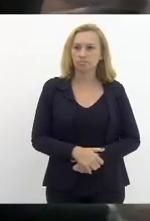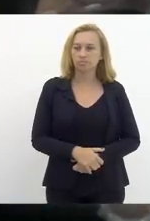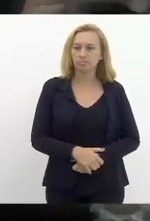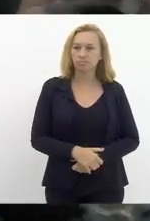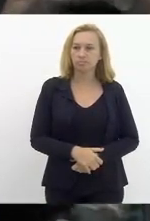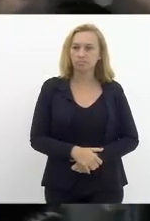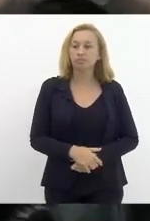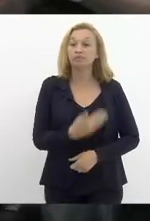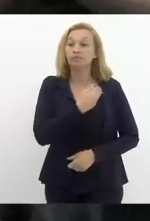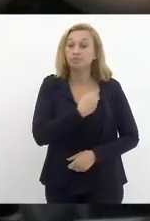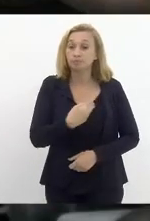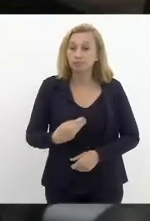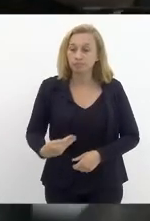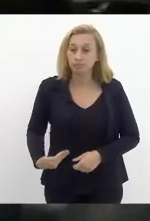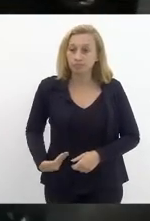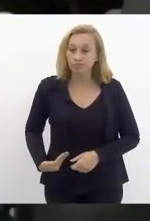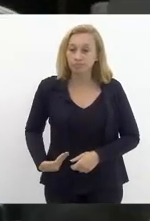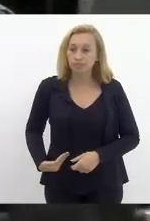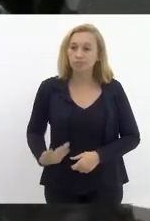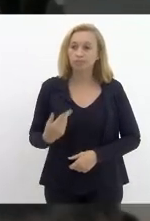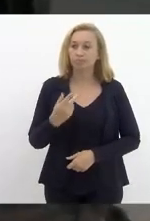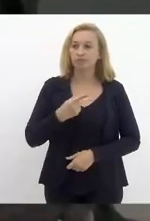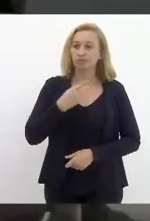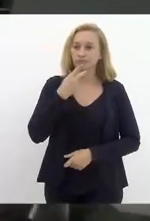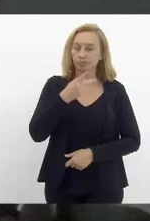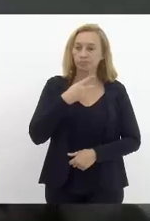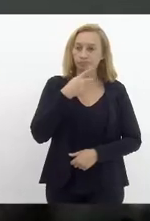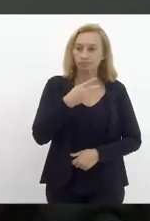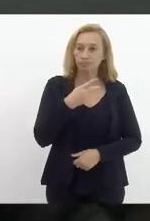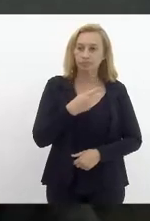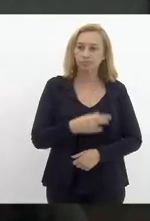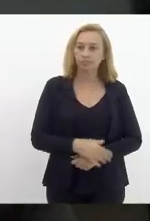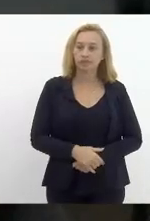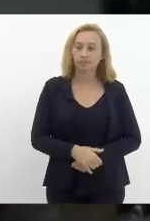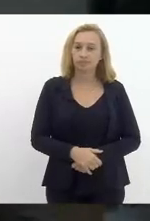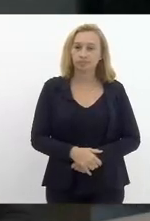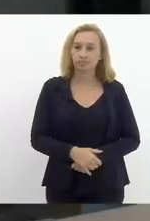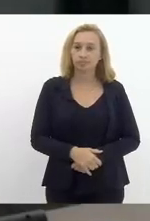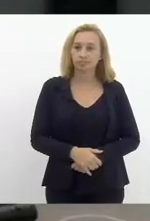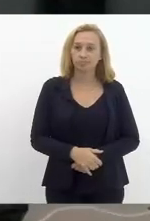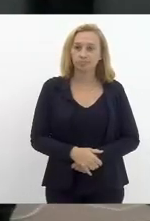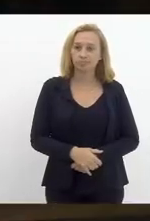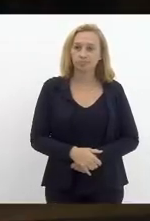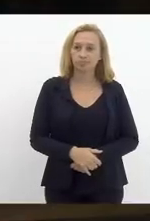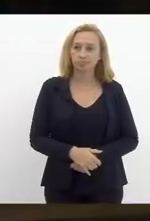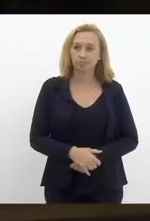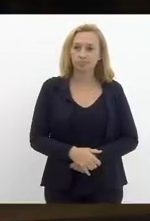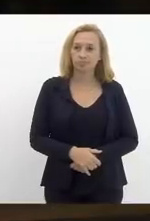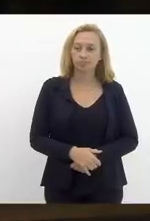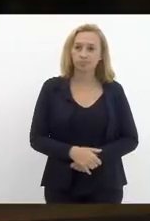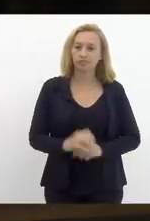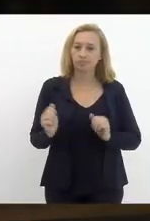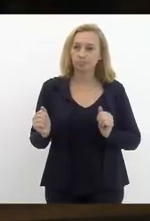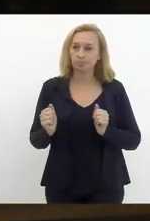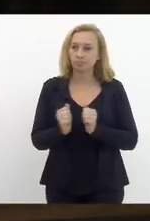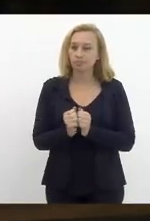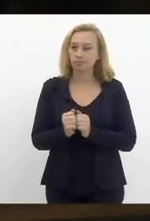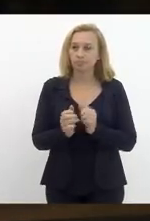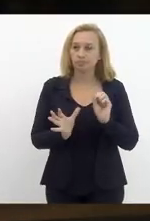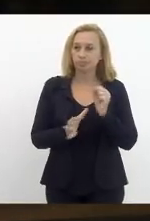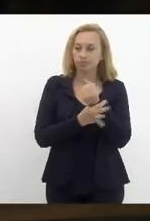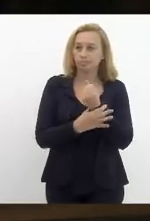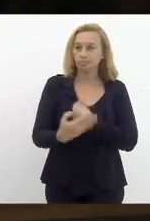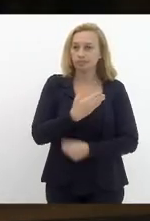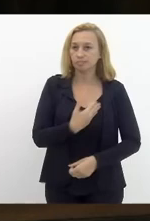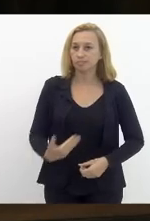Um governo que diz que está do lado da segurança pública, tem